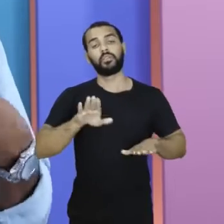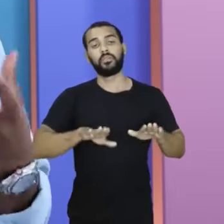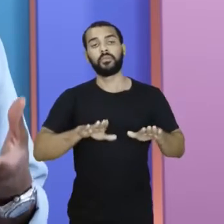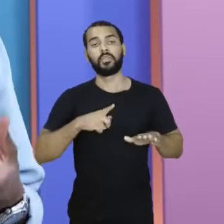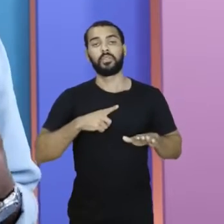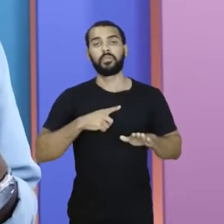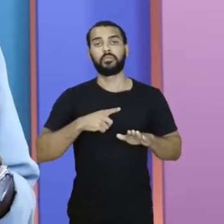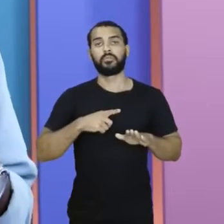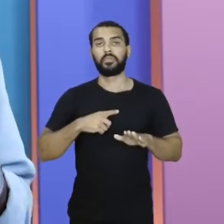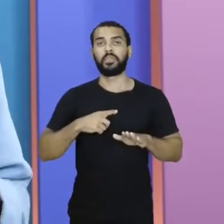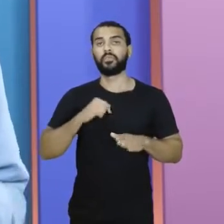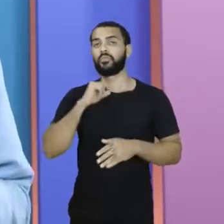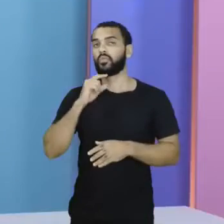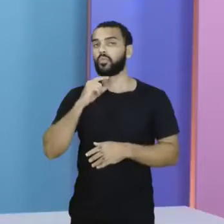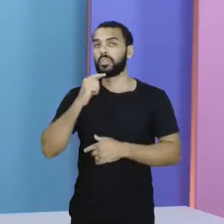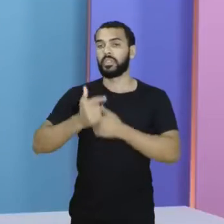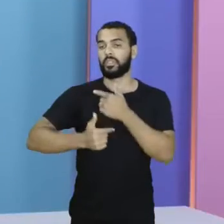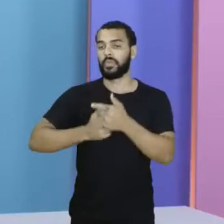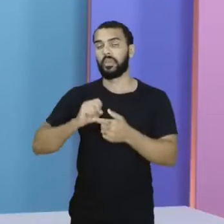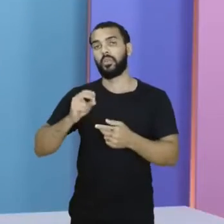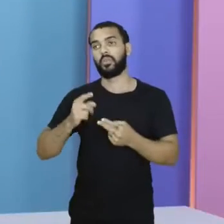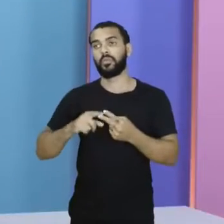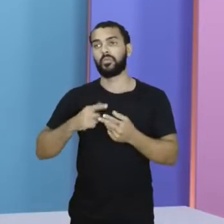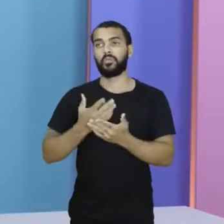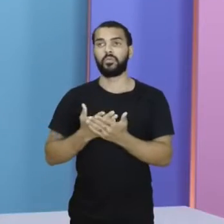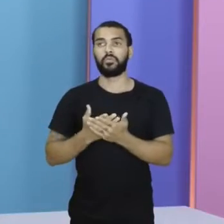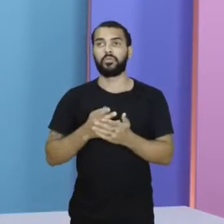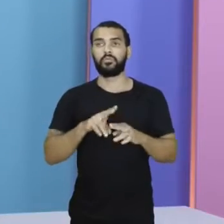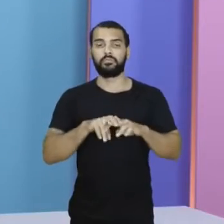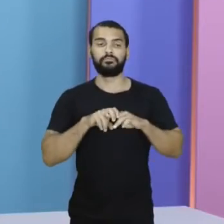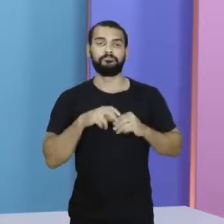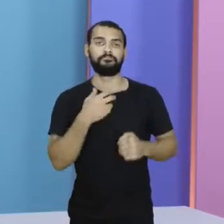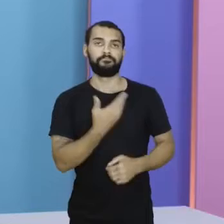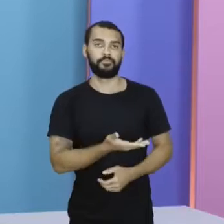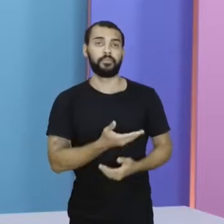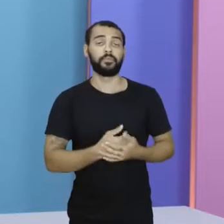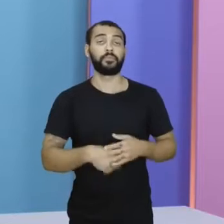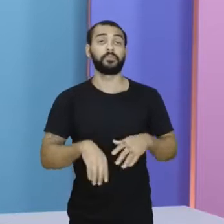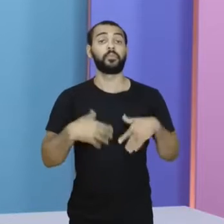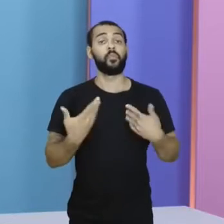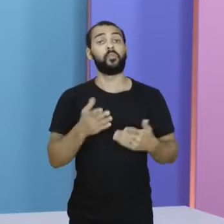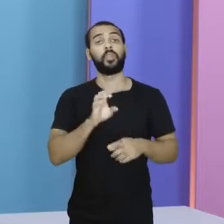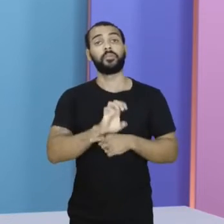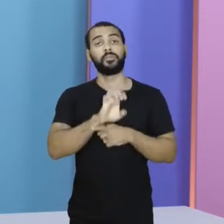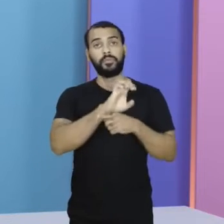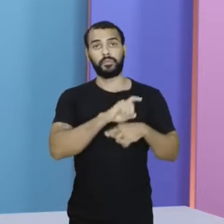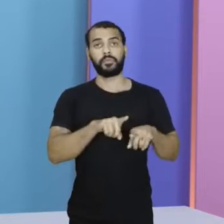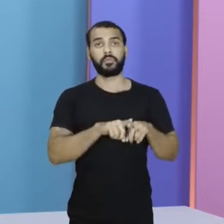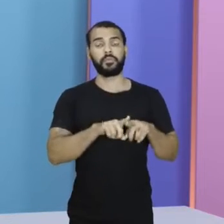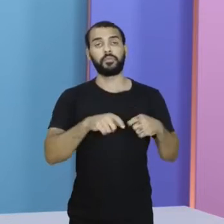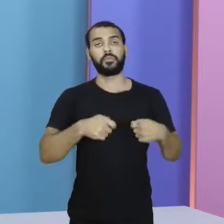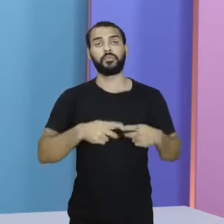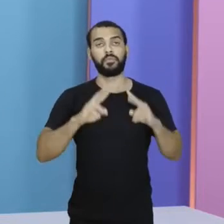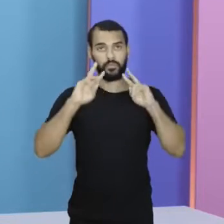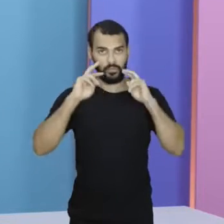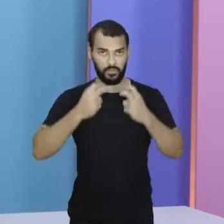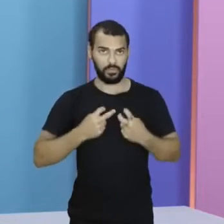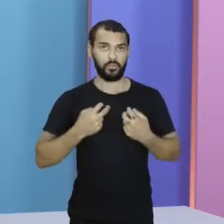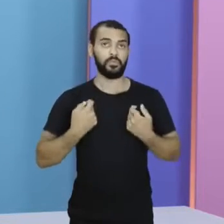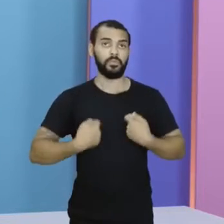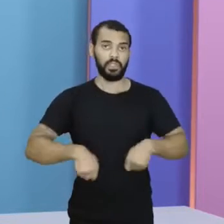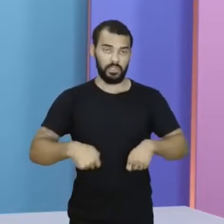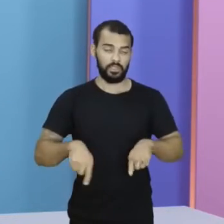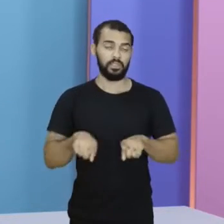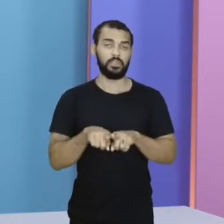mercado de trabalho, são impedidas de estudar. Então a gente tem que o Estado tem que reconhecer que precisa ter